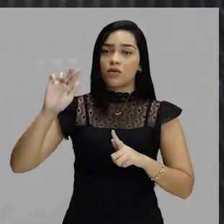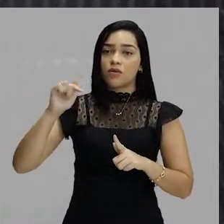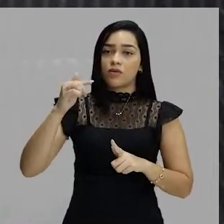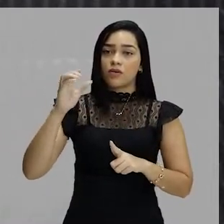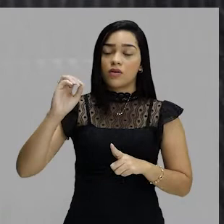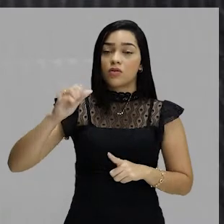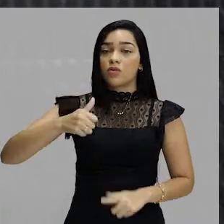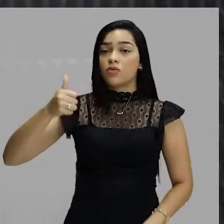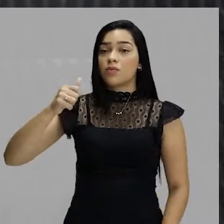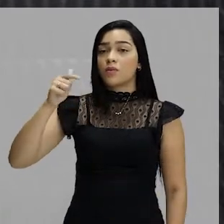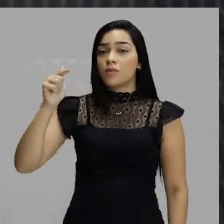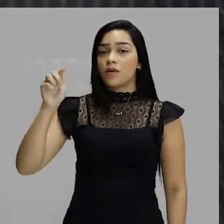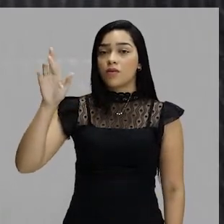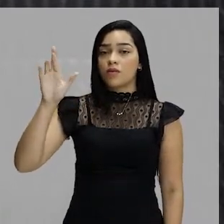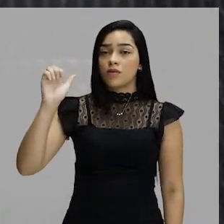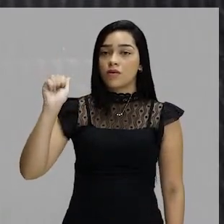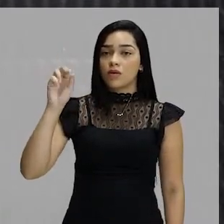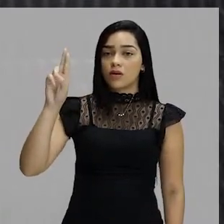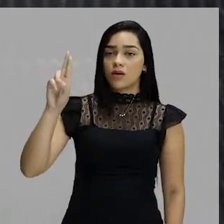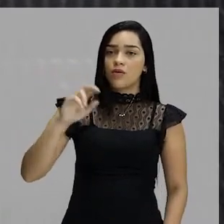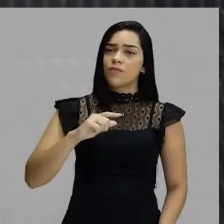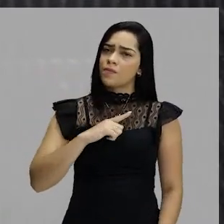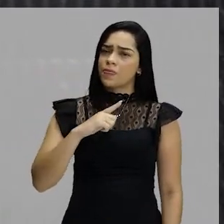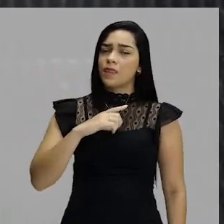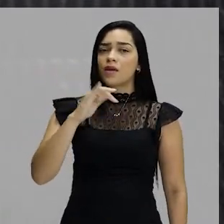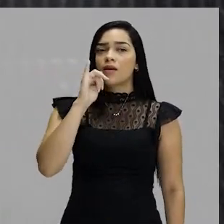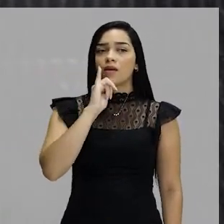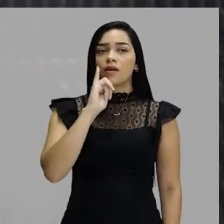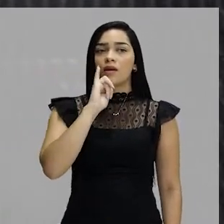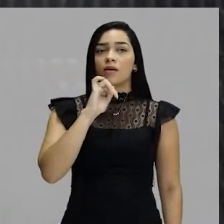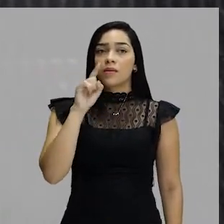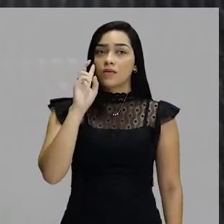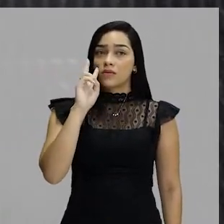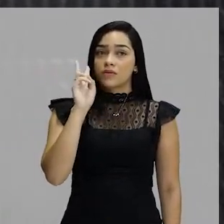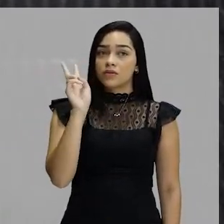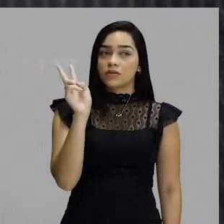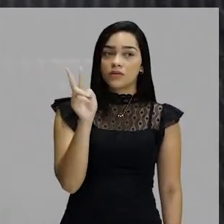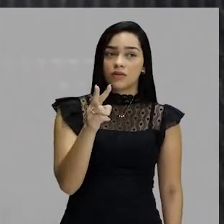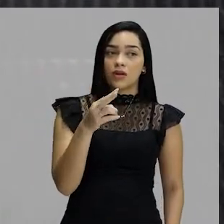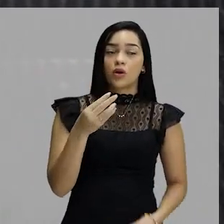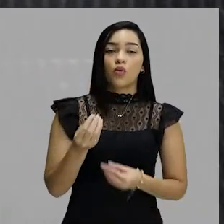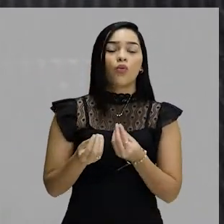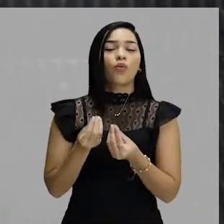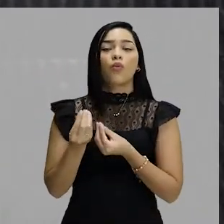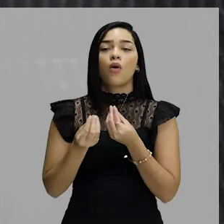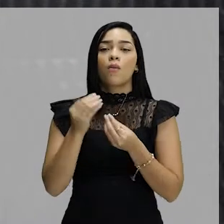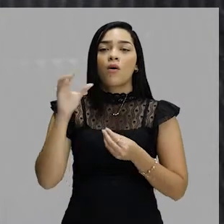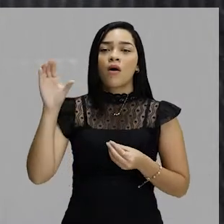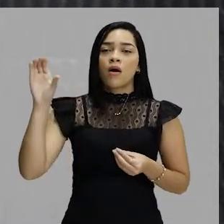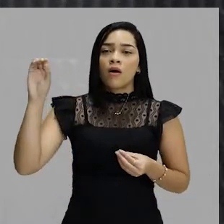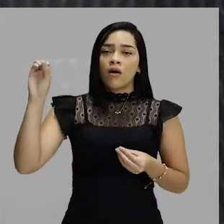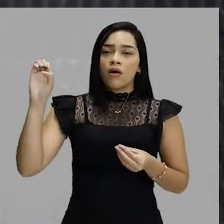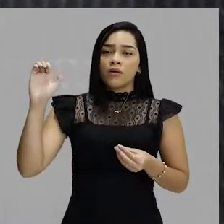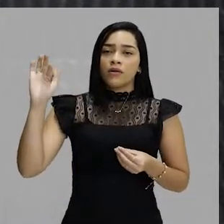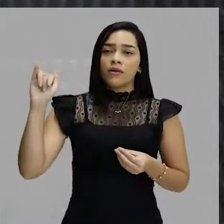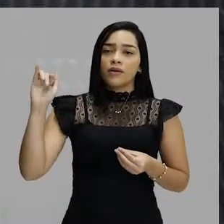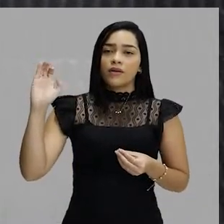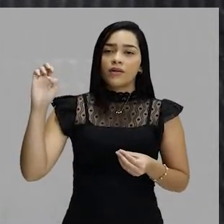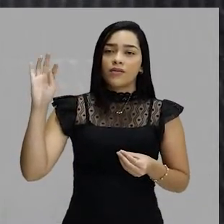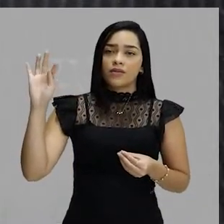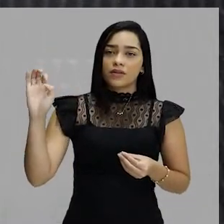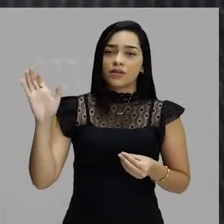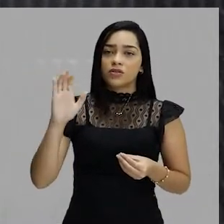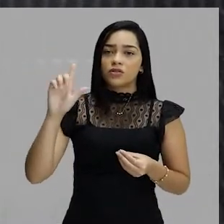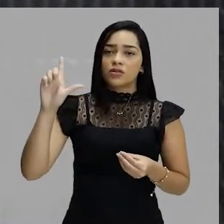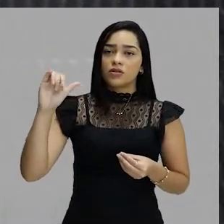do primeiro grau. Tá? Vamos colocar aqui um exemplo para você perceber como o coeficiente linear